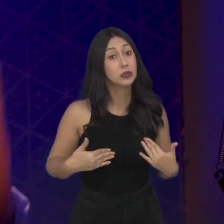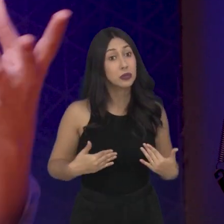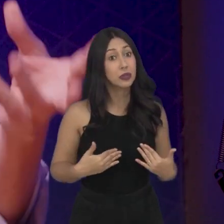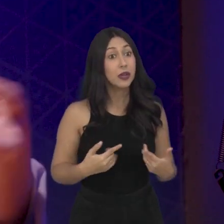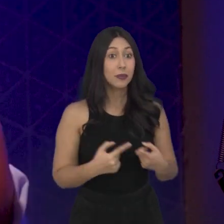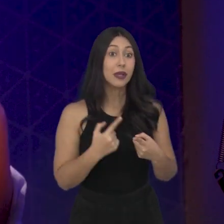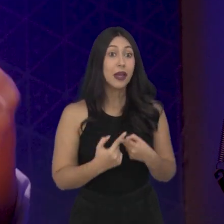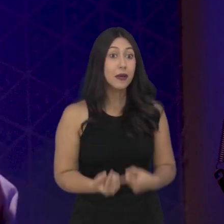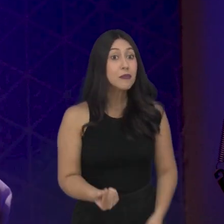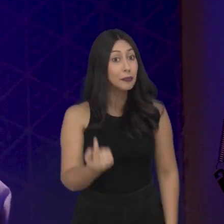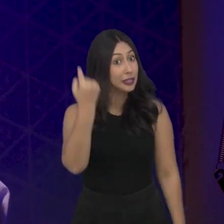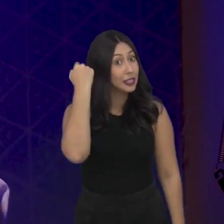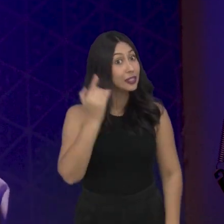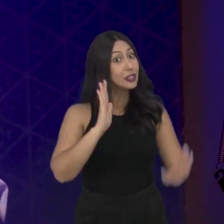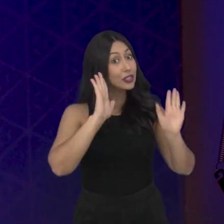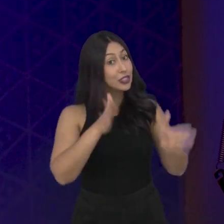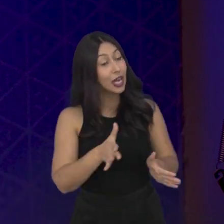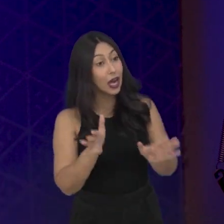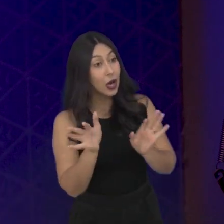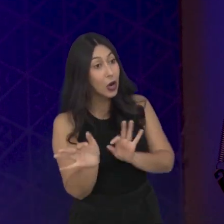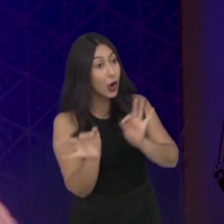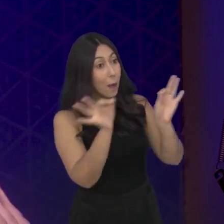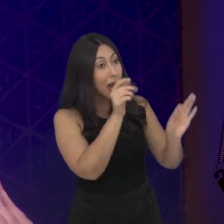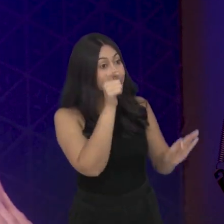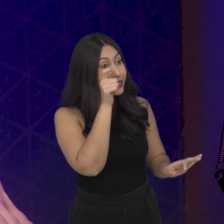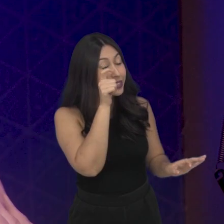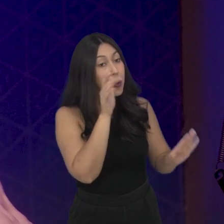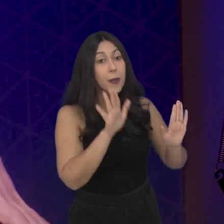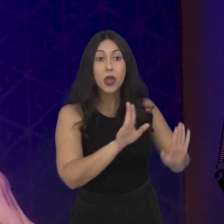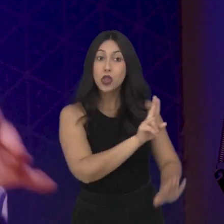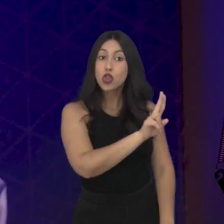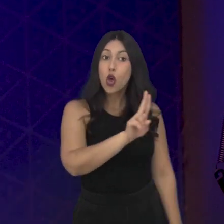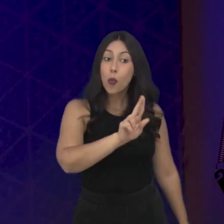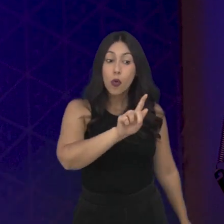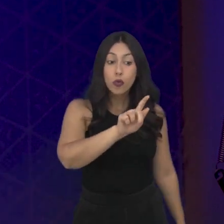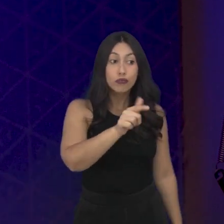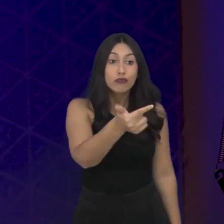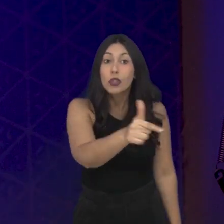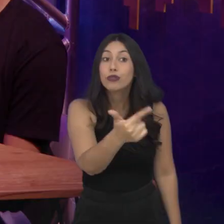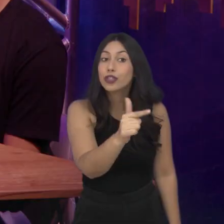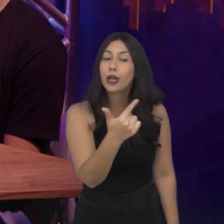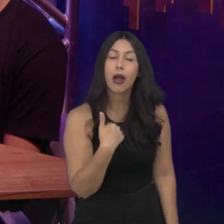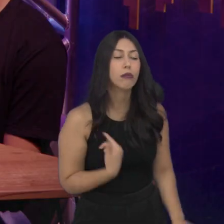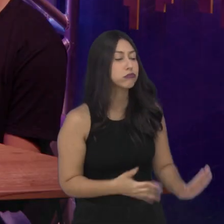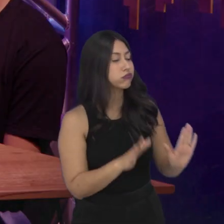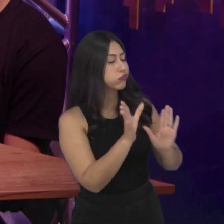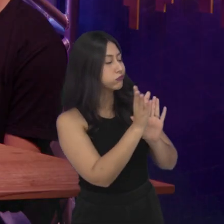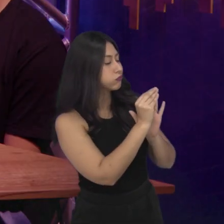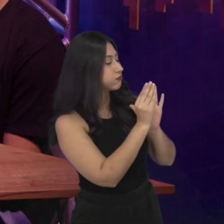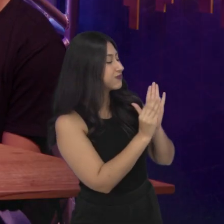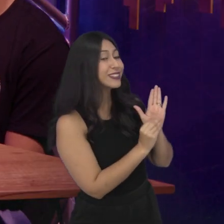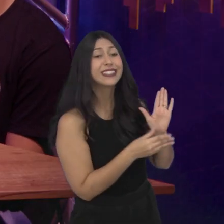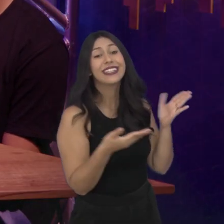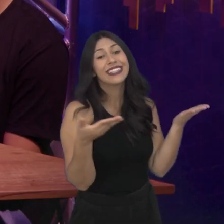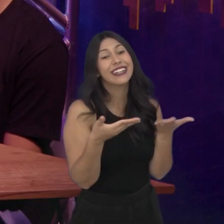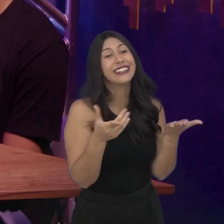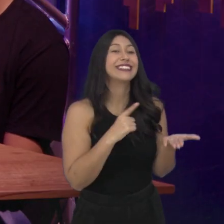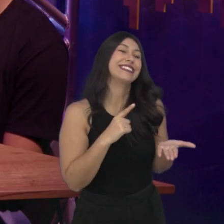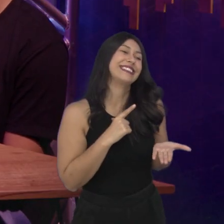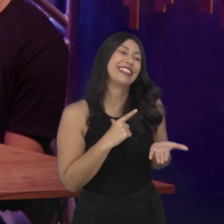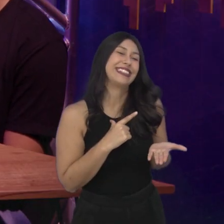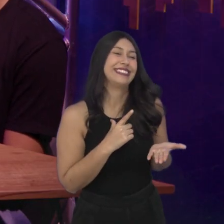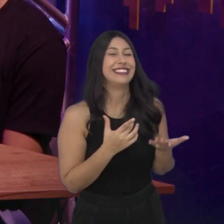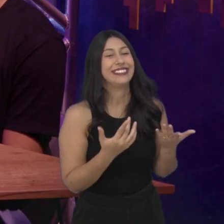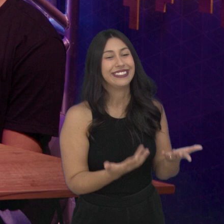via obras que tinham essa sensação, mas como não tinha uma caixinha específica, eu montava minha própria caixinha. E daí agora tem uma. Olha